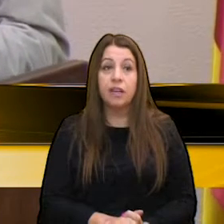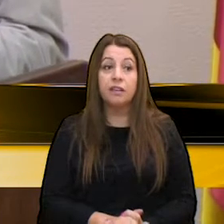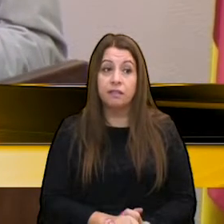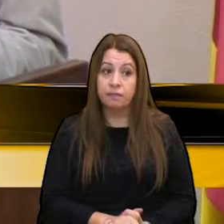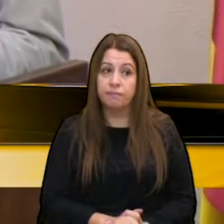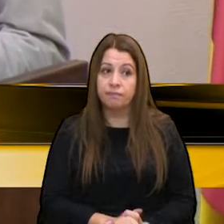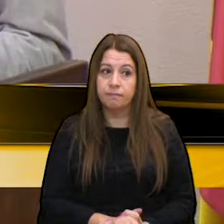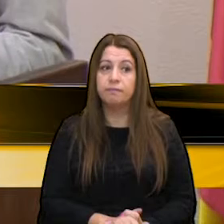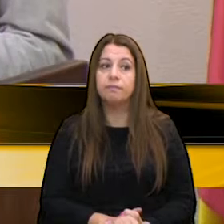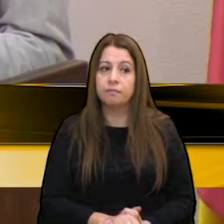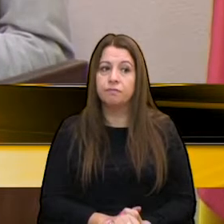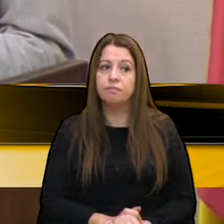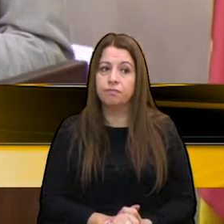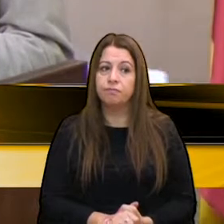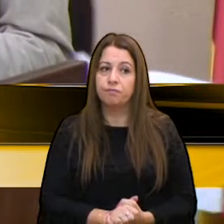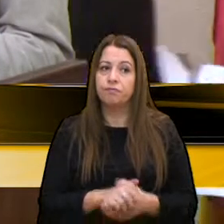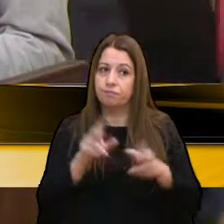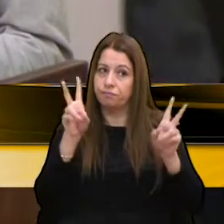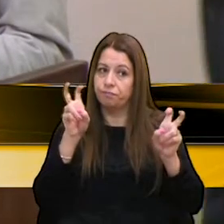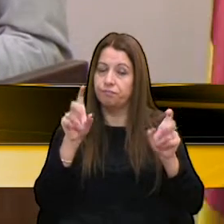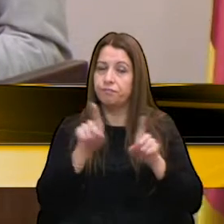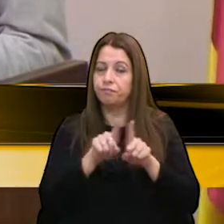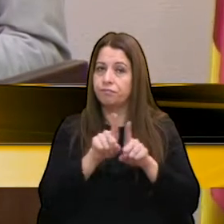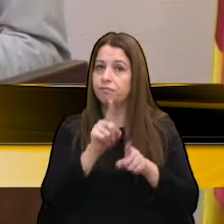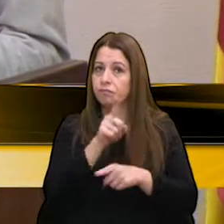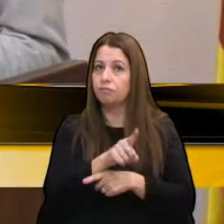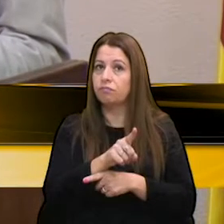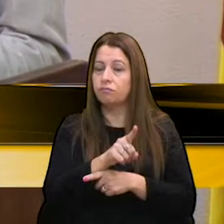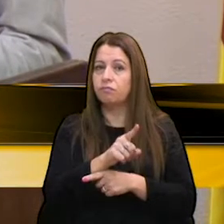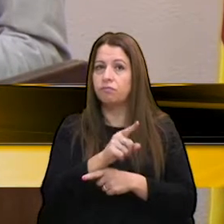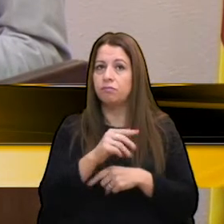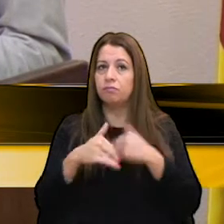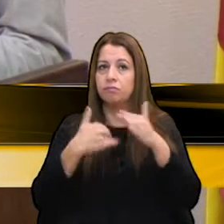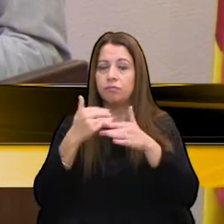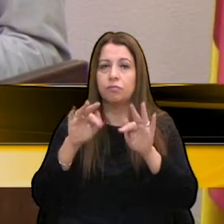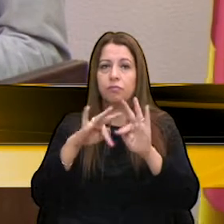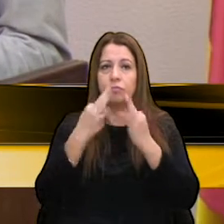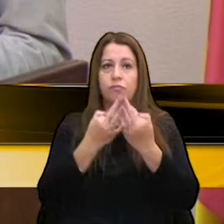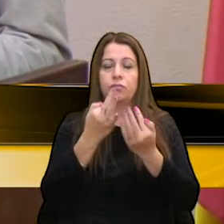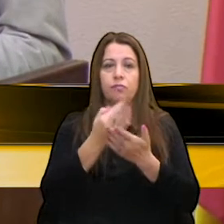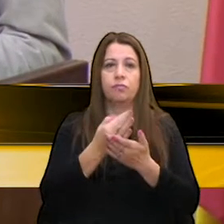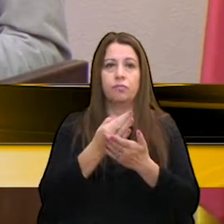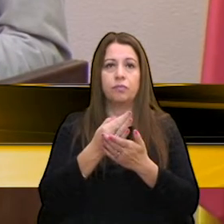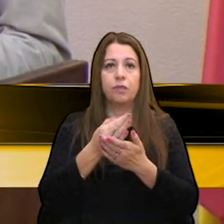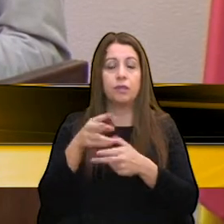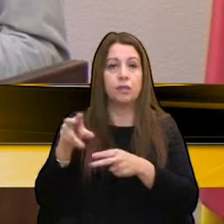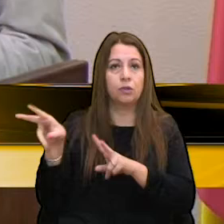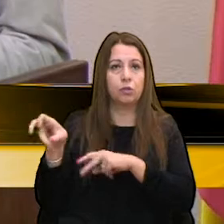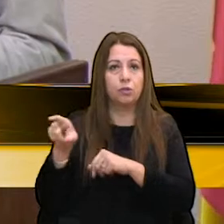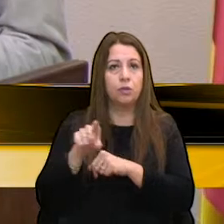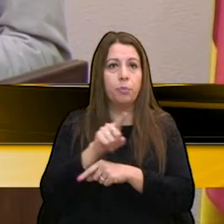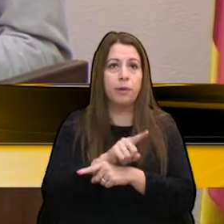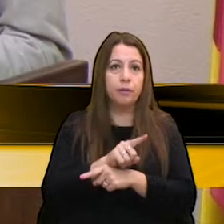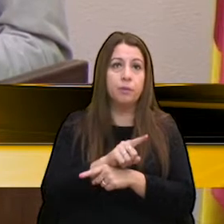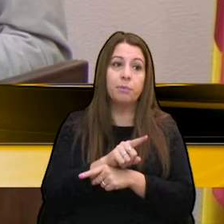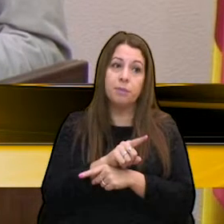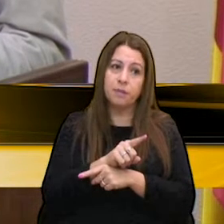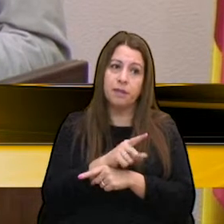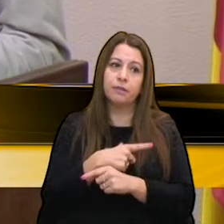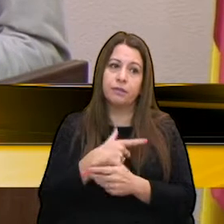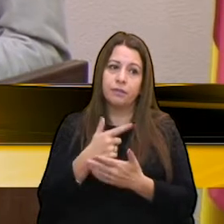o tema de hoje será sobre a sucessão familiar na agricultura e a geração de